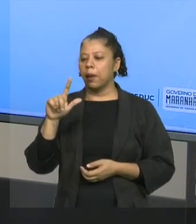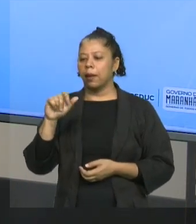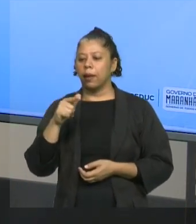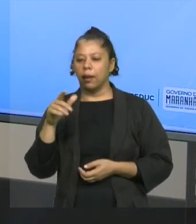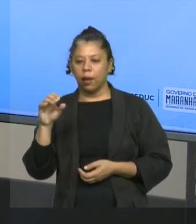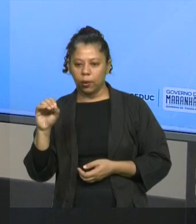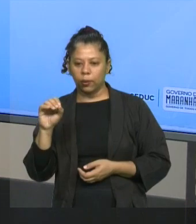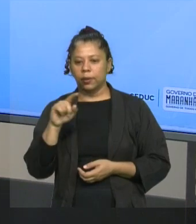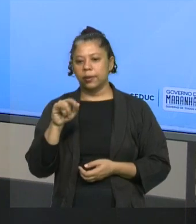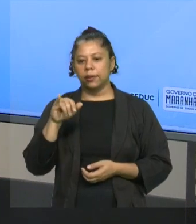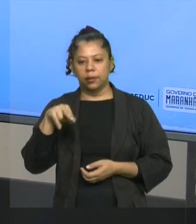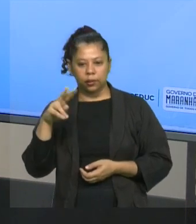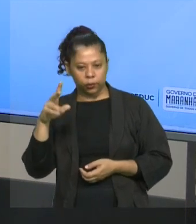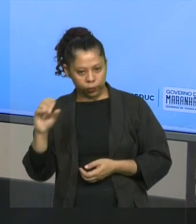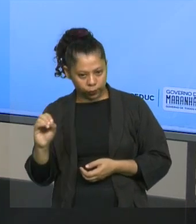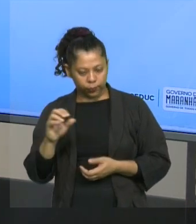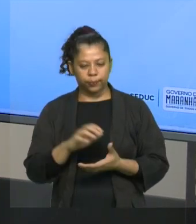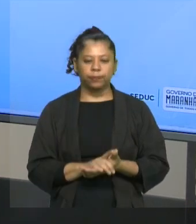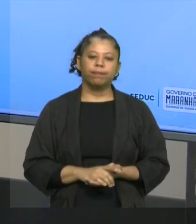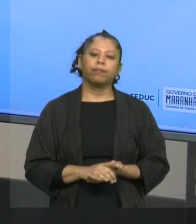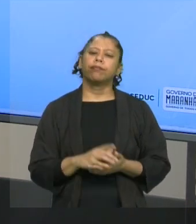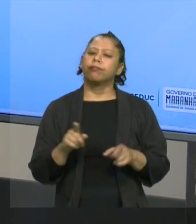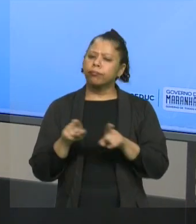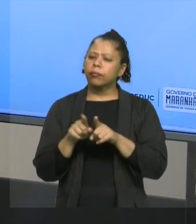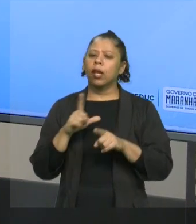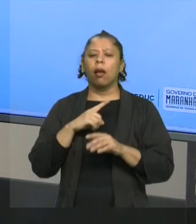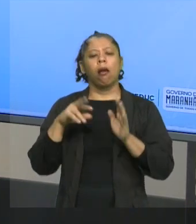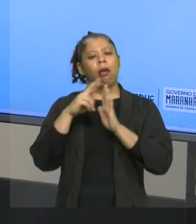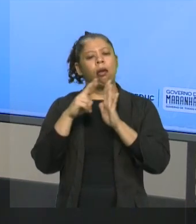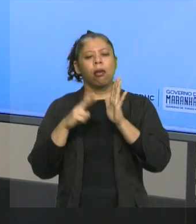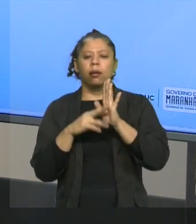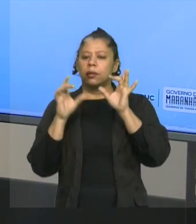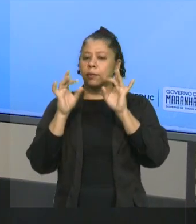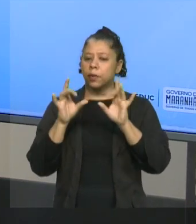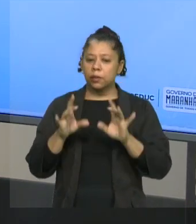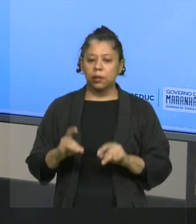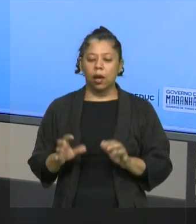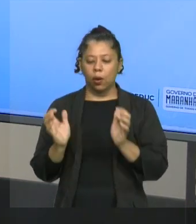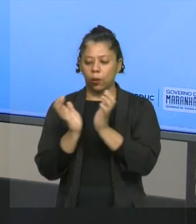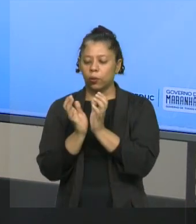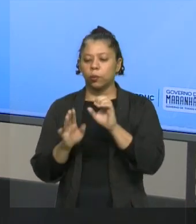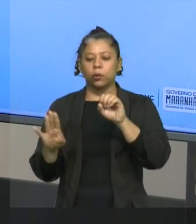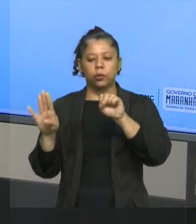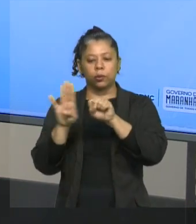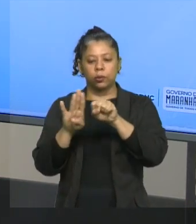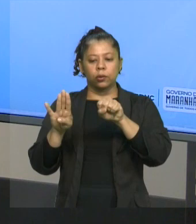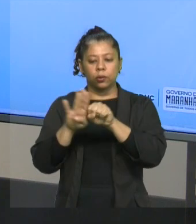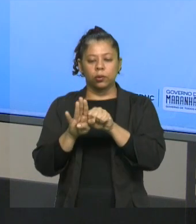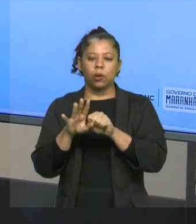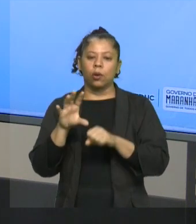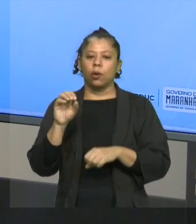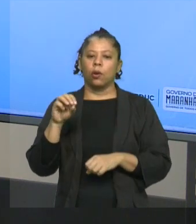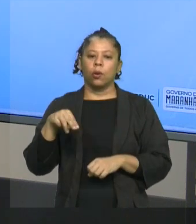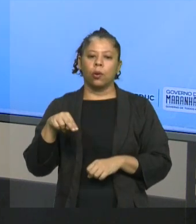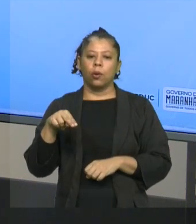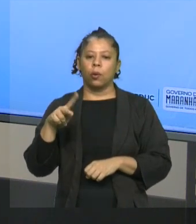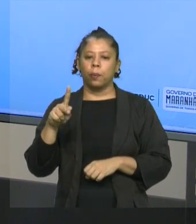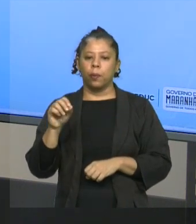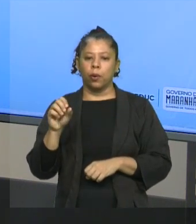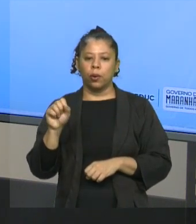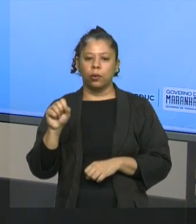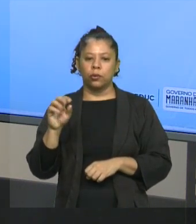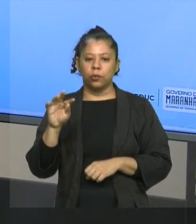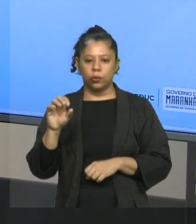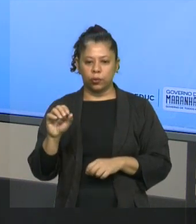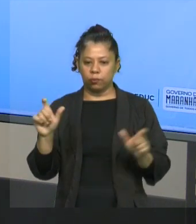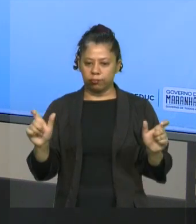Existe também uma regra especial para formar substantivos compostos. Nós podemos flexionar